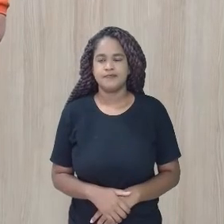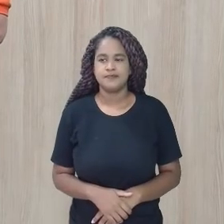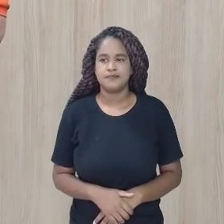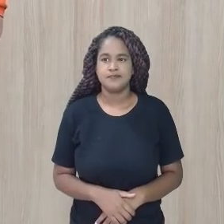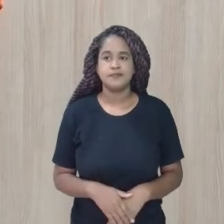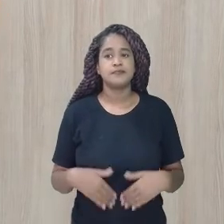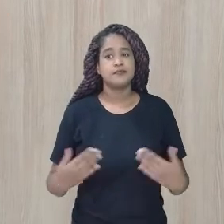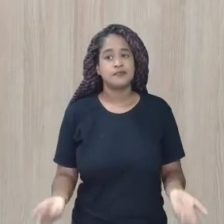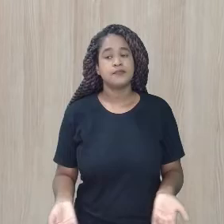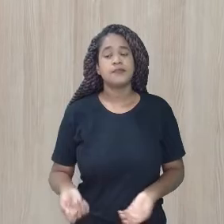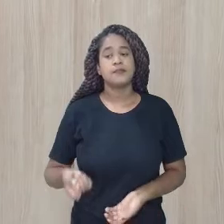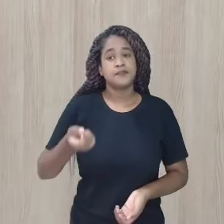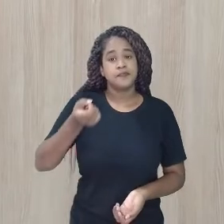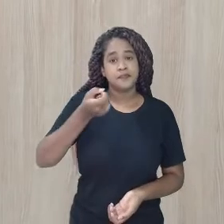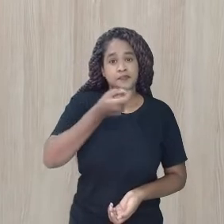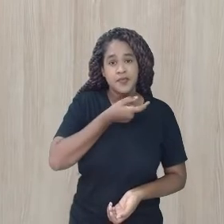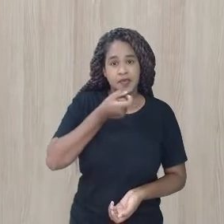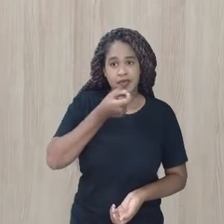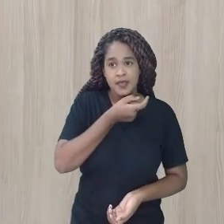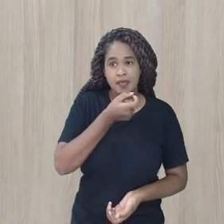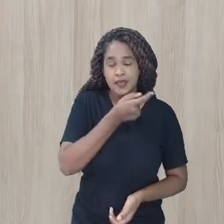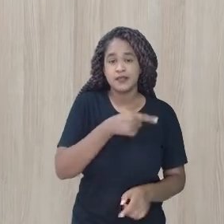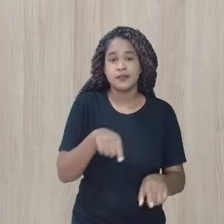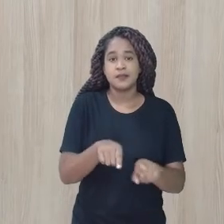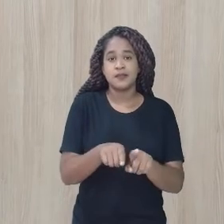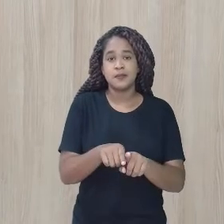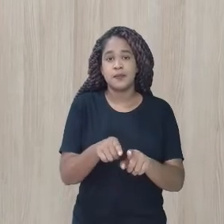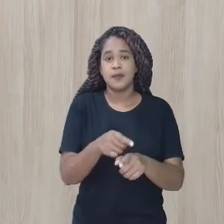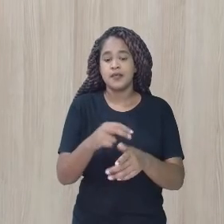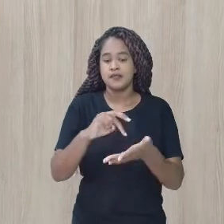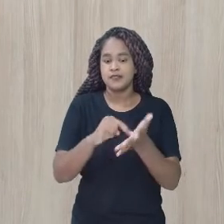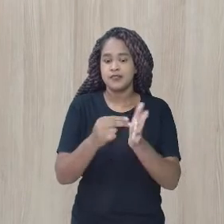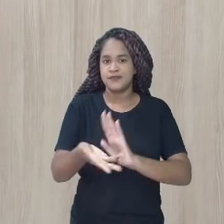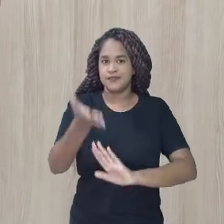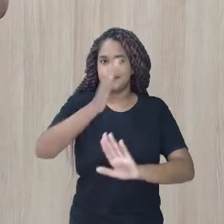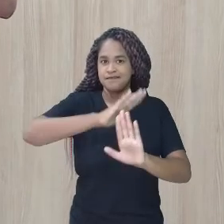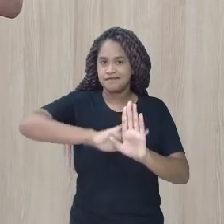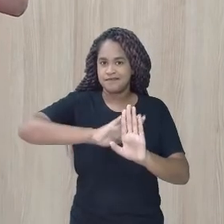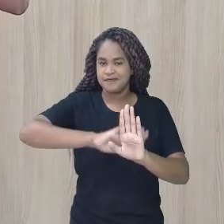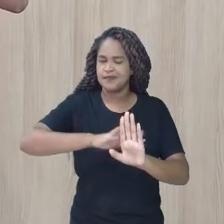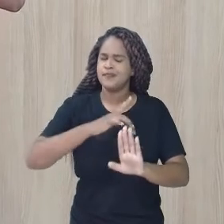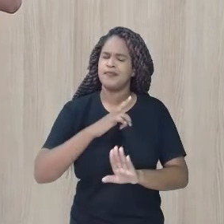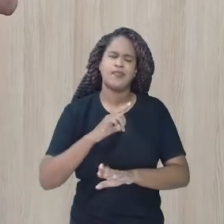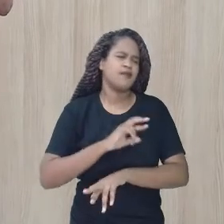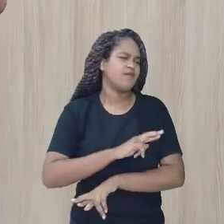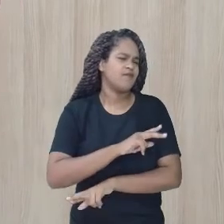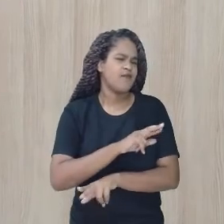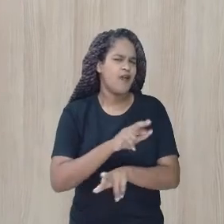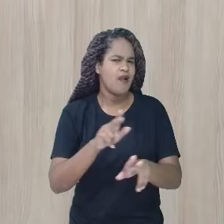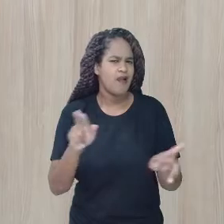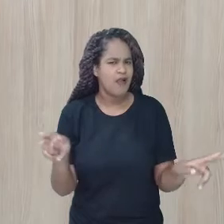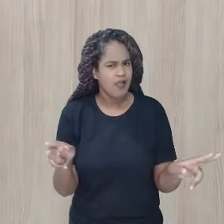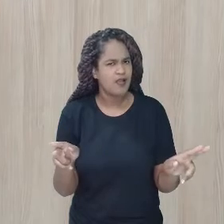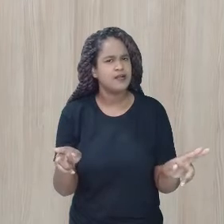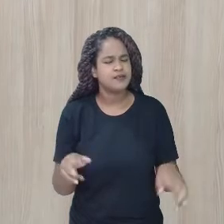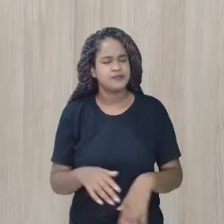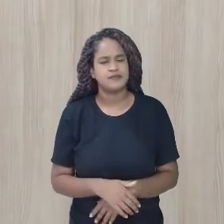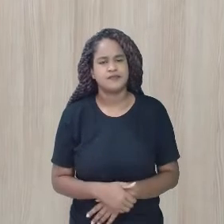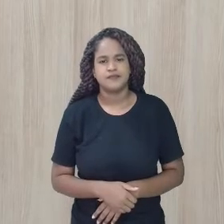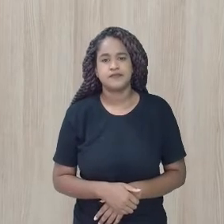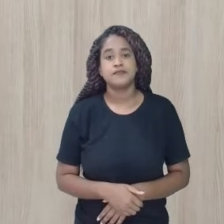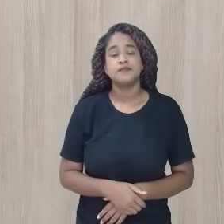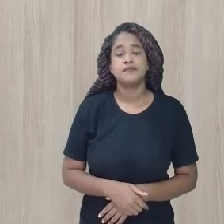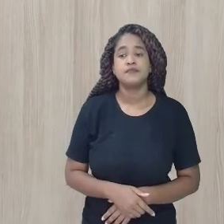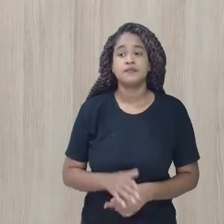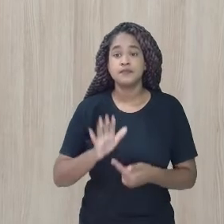Então, piadas e discursos implícitos, existem vários, não é? Várias piadas. E aí eu trouxe